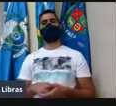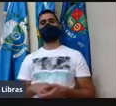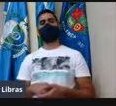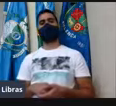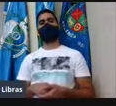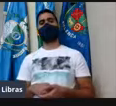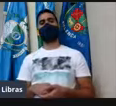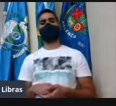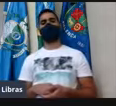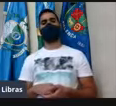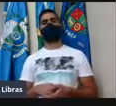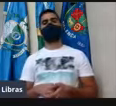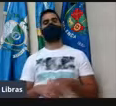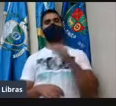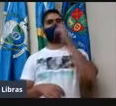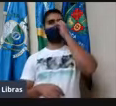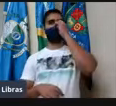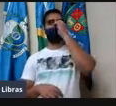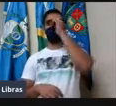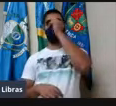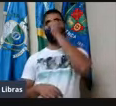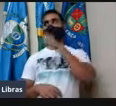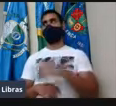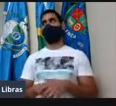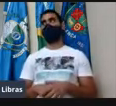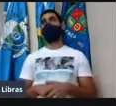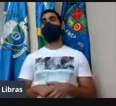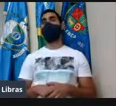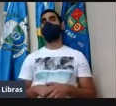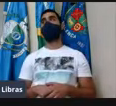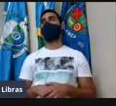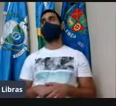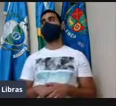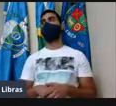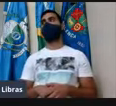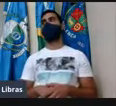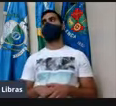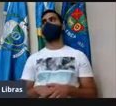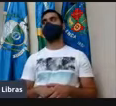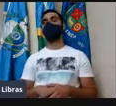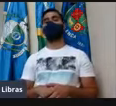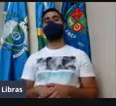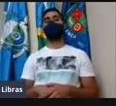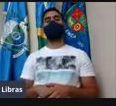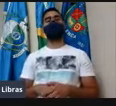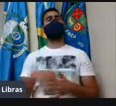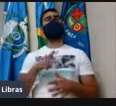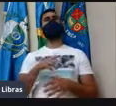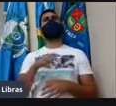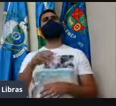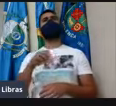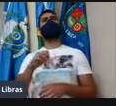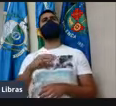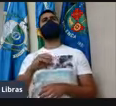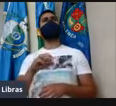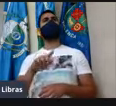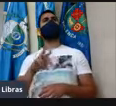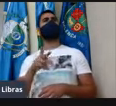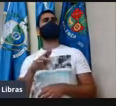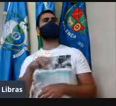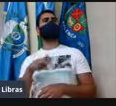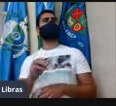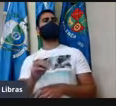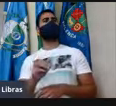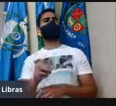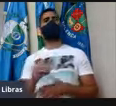Outra apontação que eu queria falar por último aqui, com relação ao acolhimento, o professor Rafael falou muito bem, a gente tinha muita reclamação, hoje esse